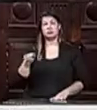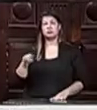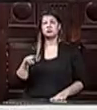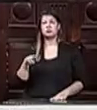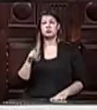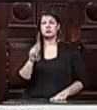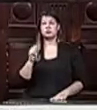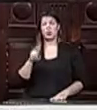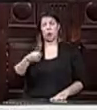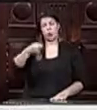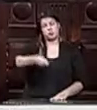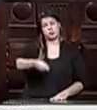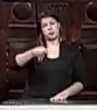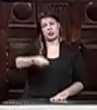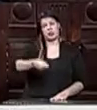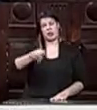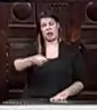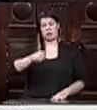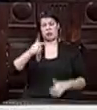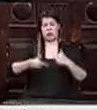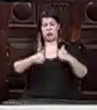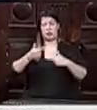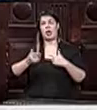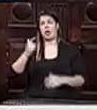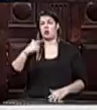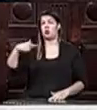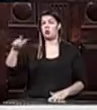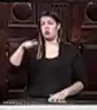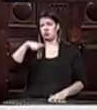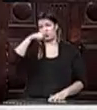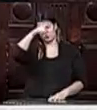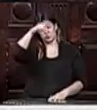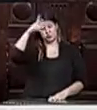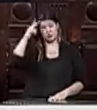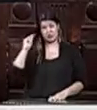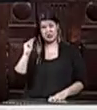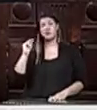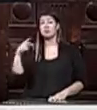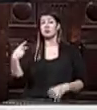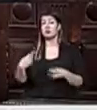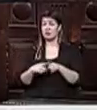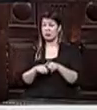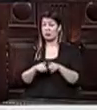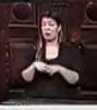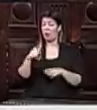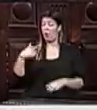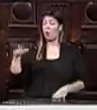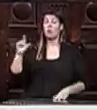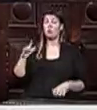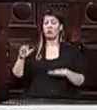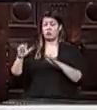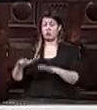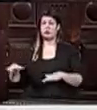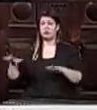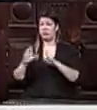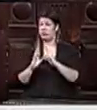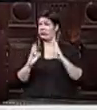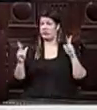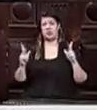não dizer obrigados, a trabalhar em outros municípios e até mesmo em outras regiões